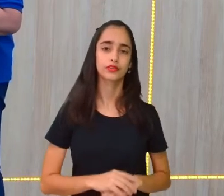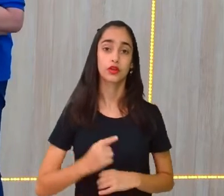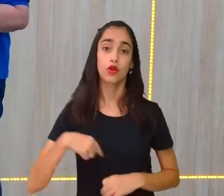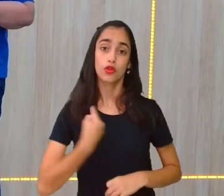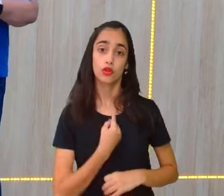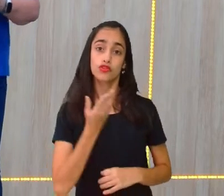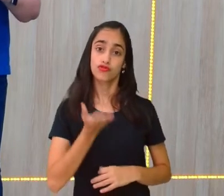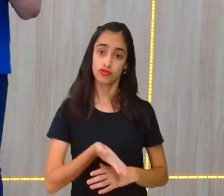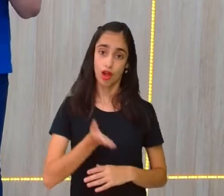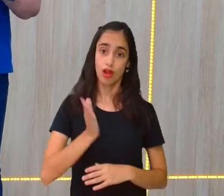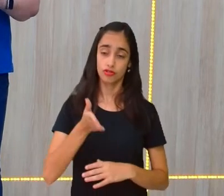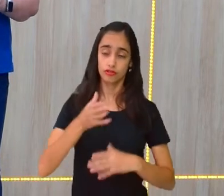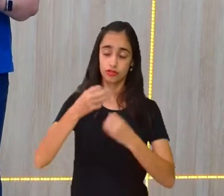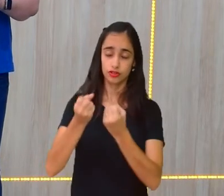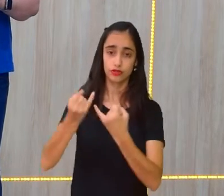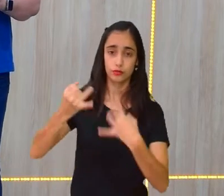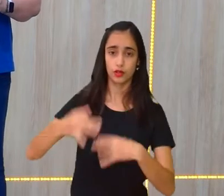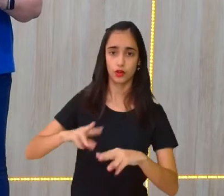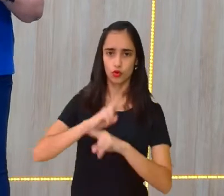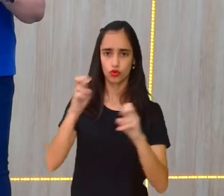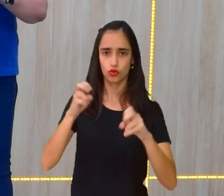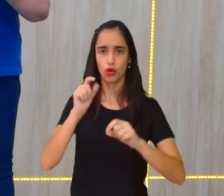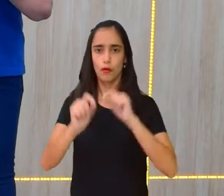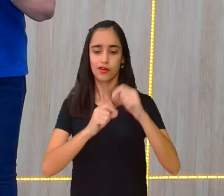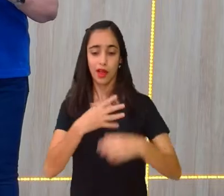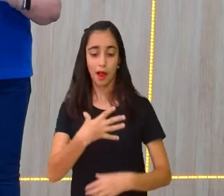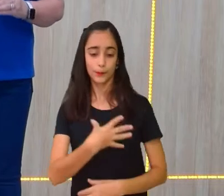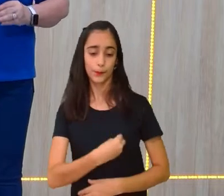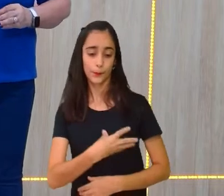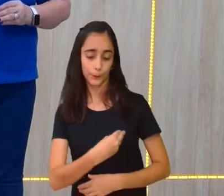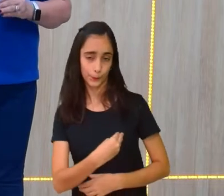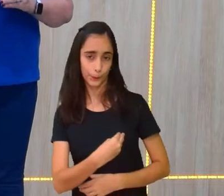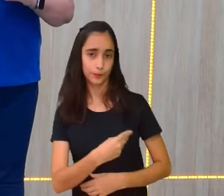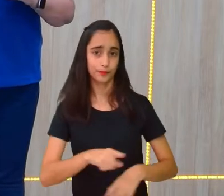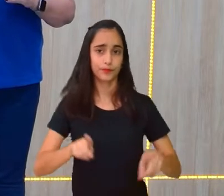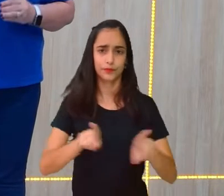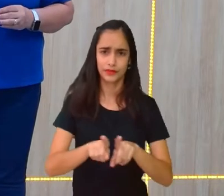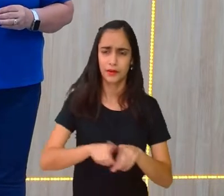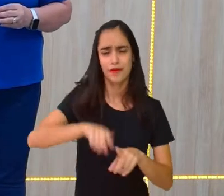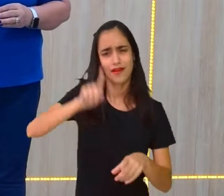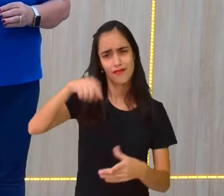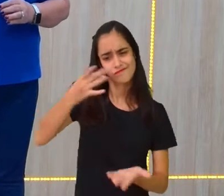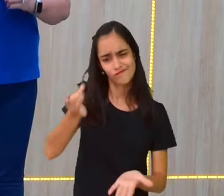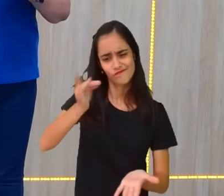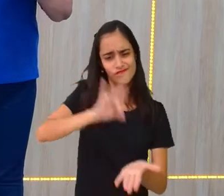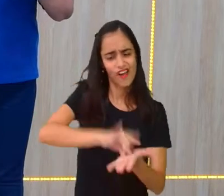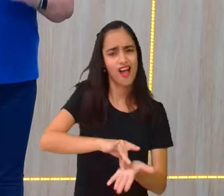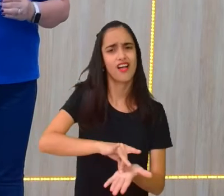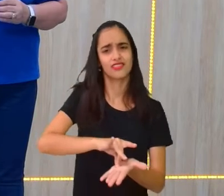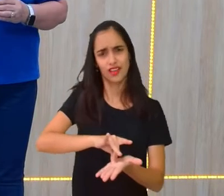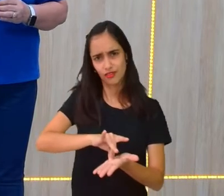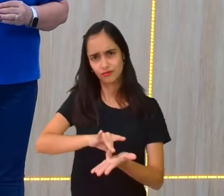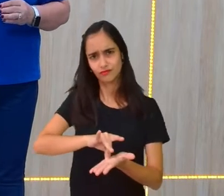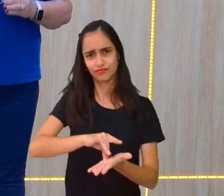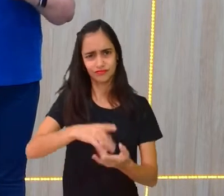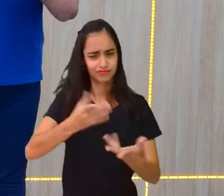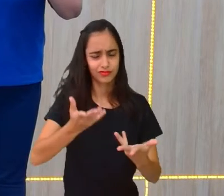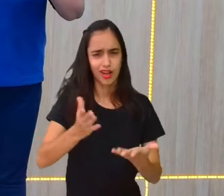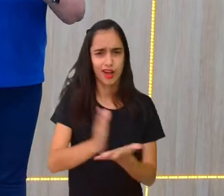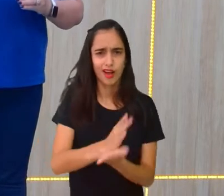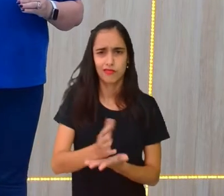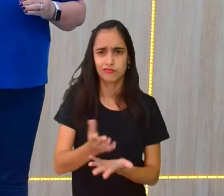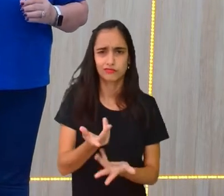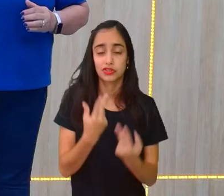outros meses a respeito da amamentação. E aí a amamentação como um verdadeiro medicamento que vai